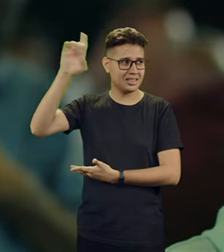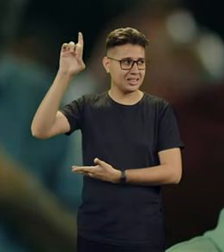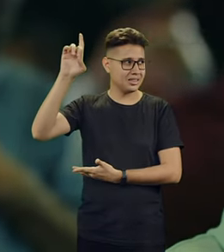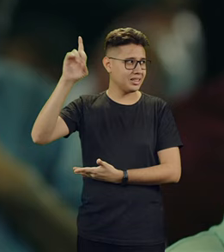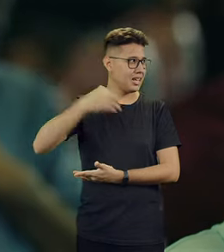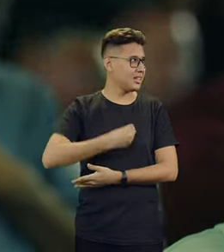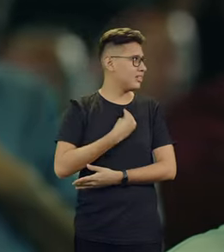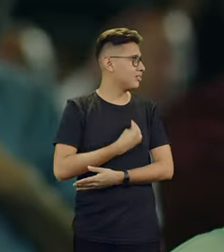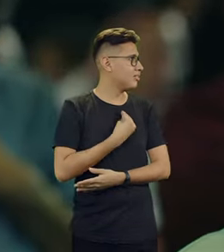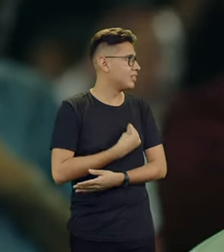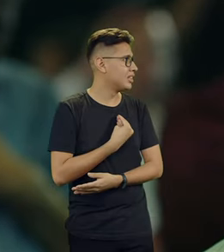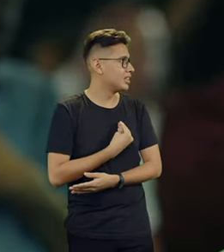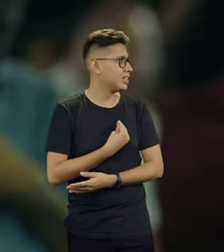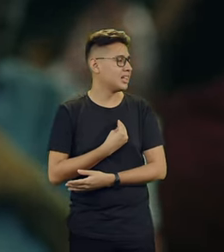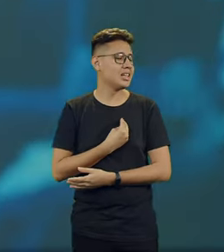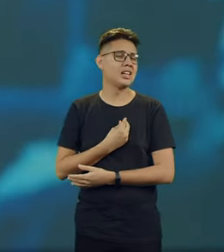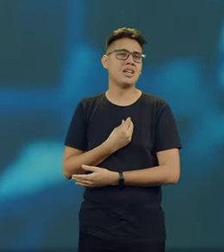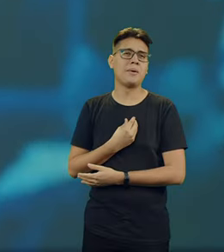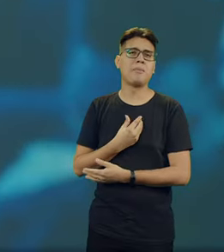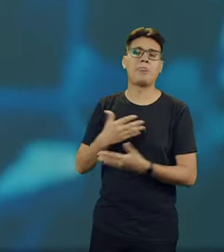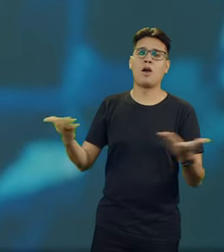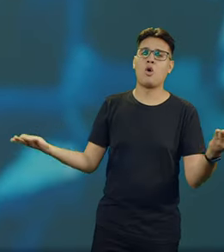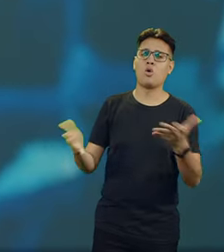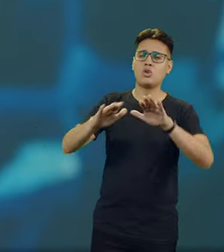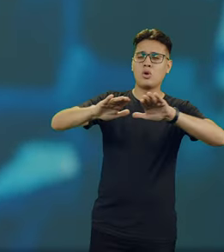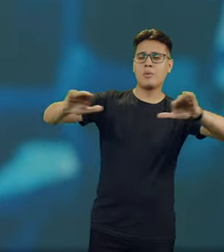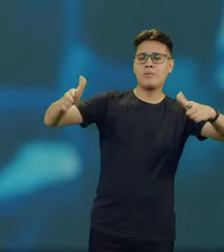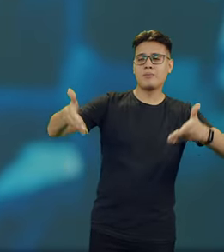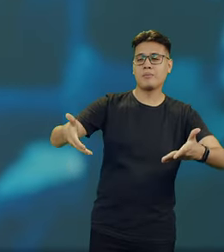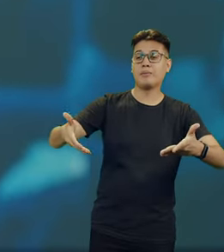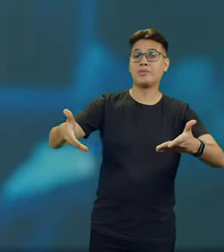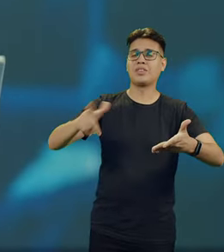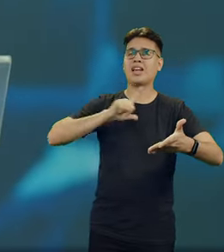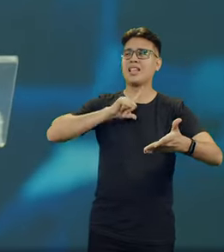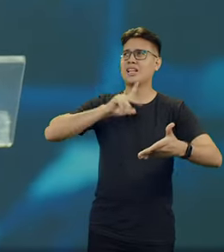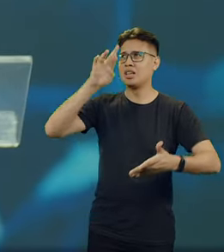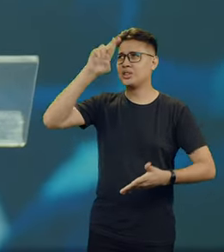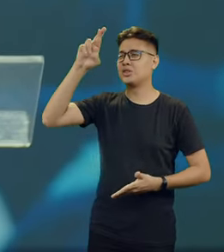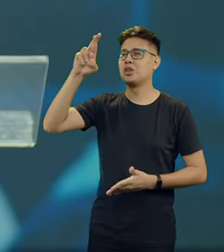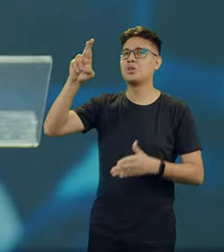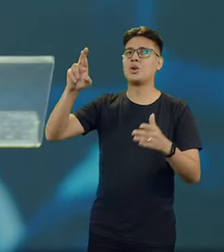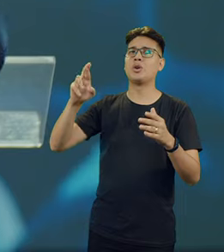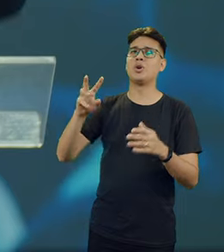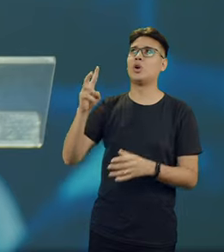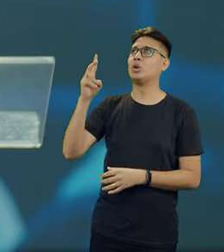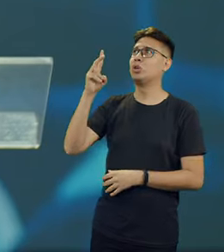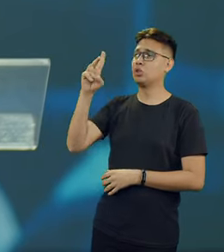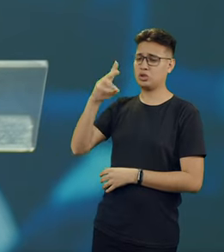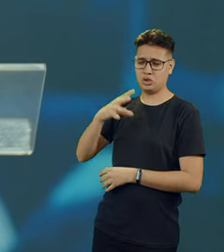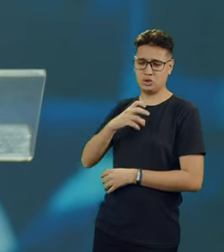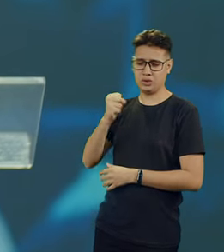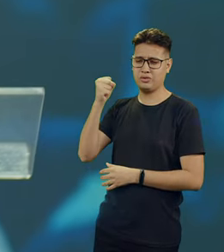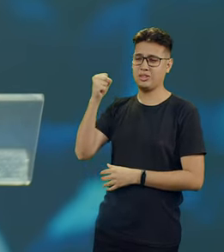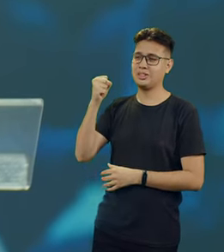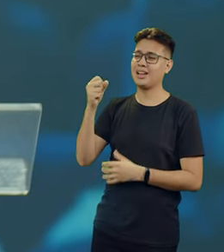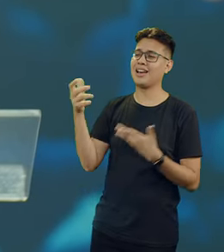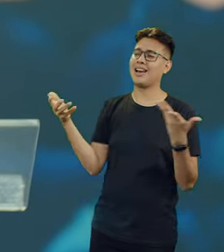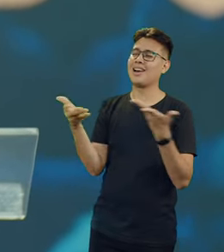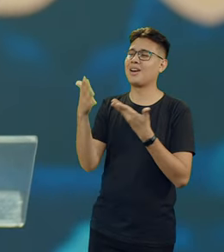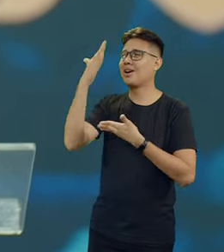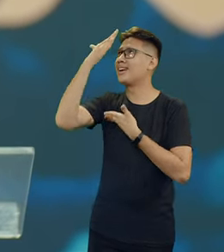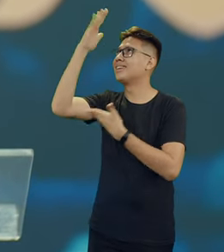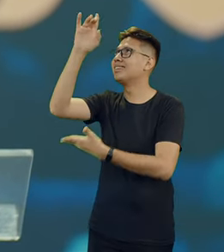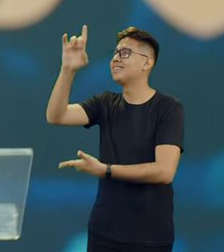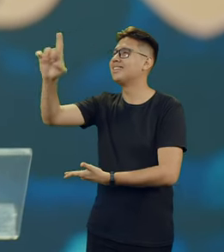essas vidas que está diante do altar, recebendo o Senhor como Salvador de suas vidas. Agradeço,